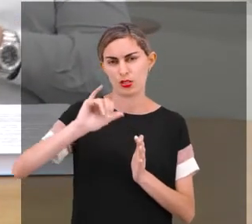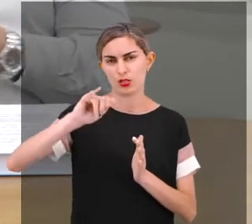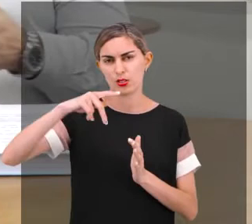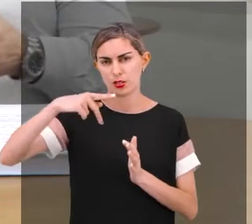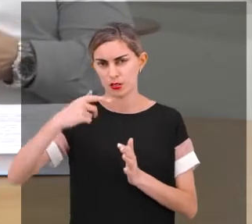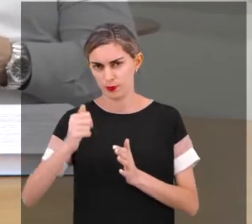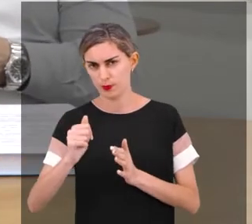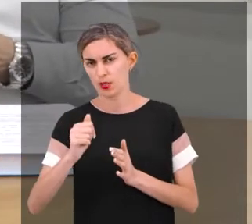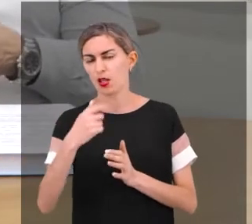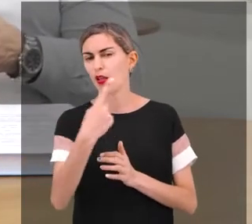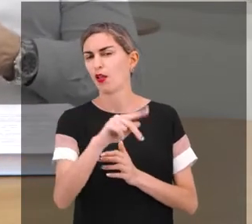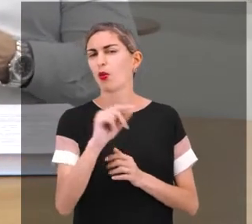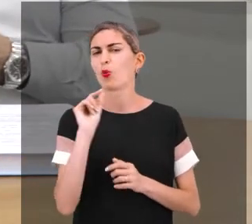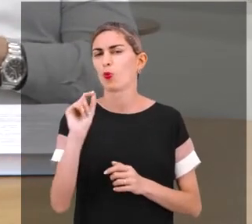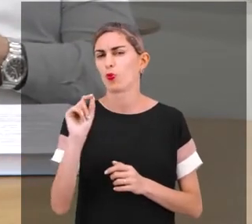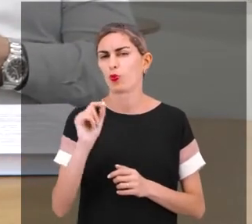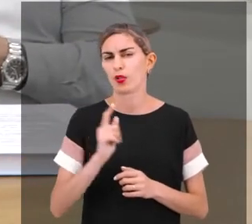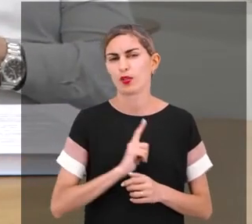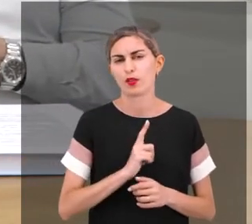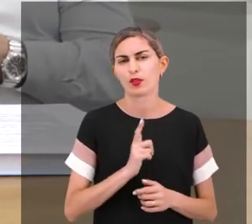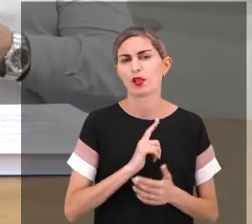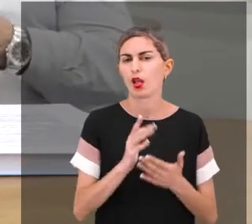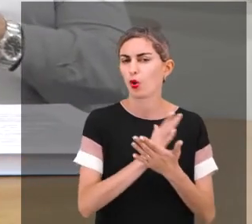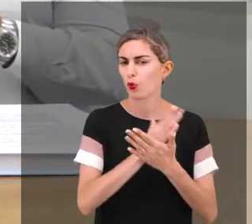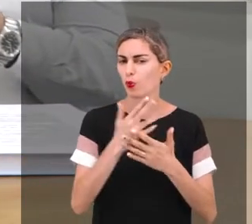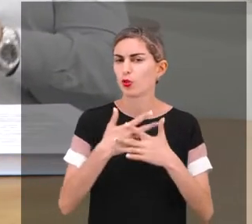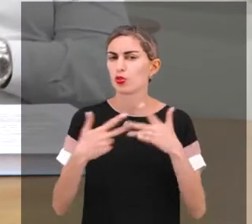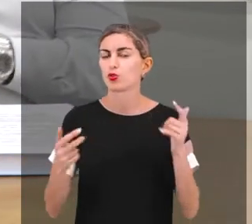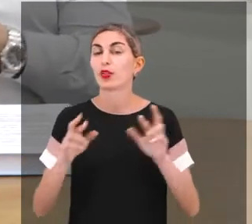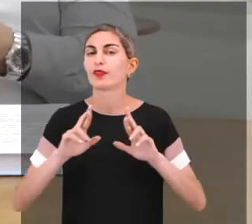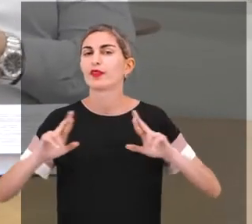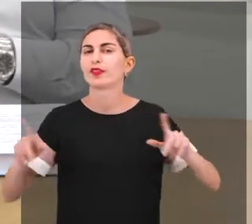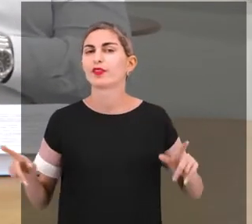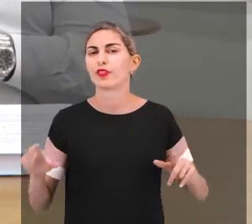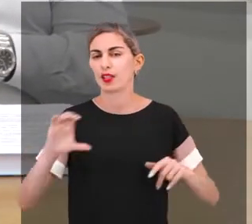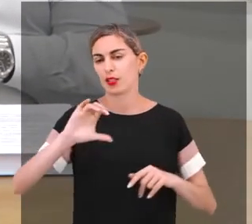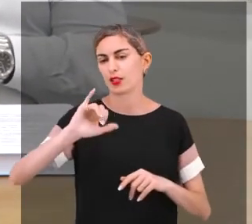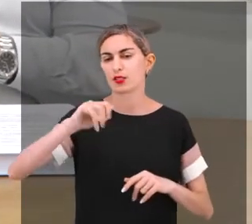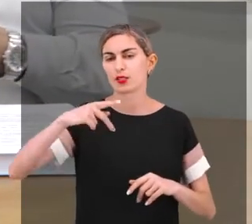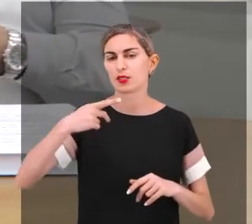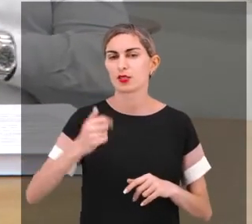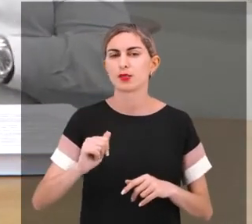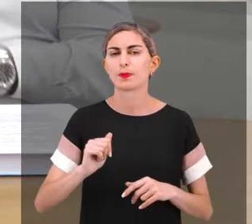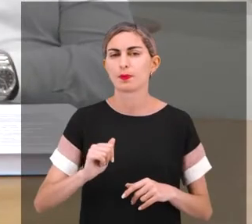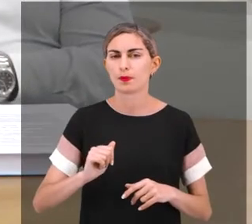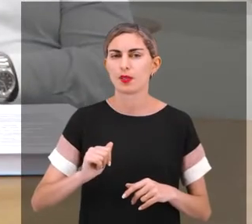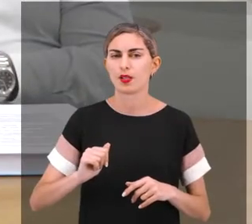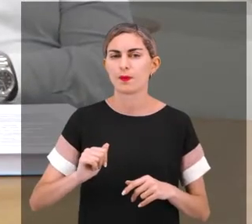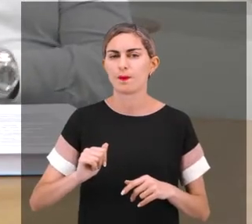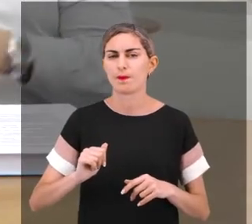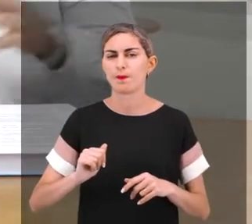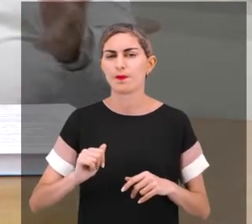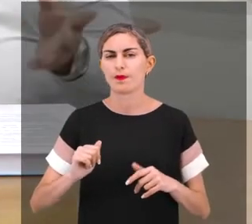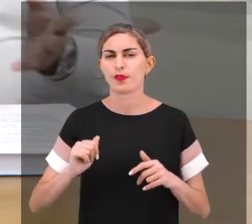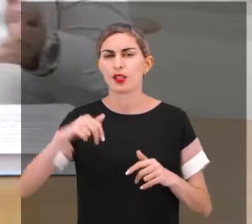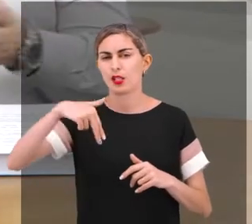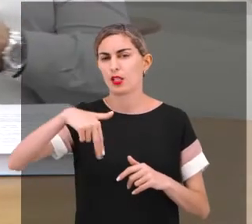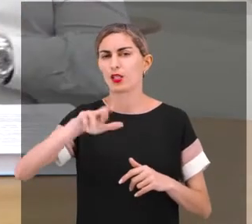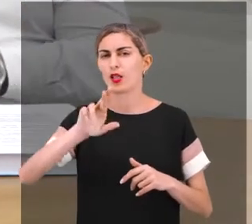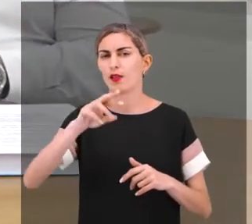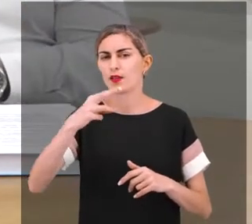a CIPA do trabalho portuário, ela contempla algumas coisas um pouco diferentes da CIPA